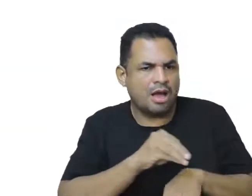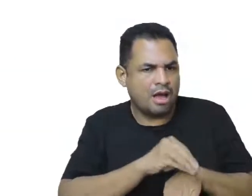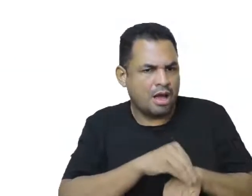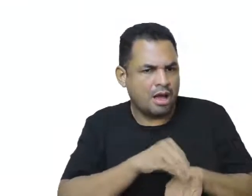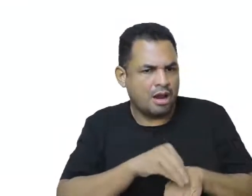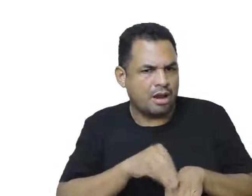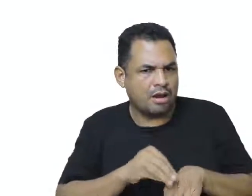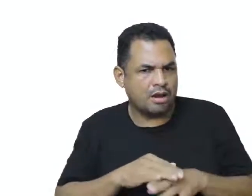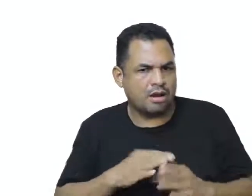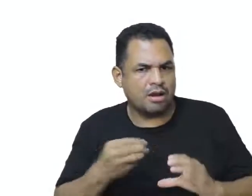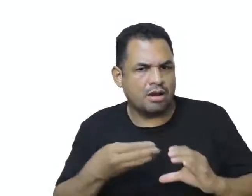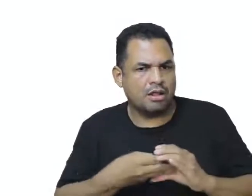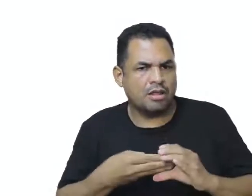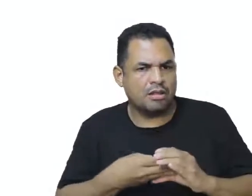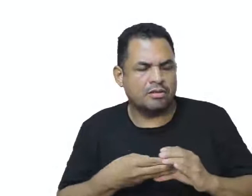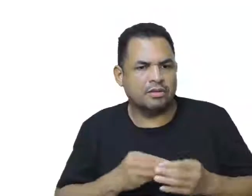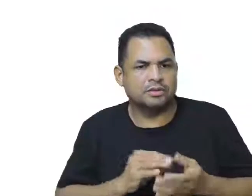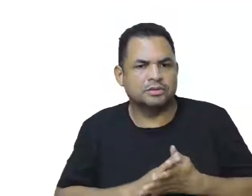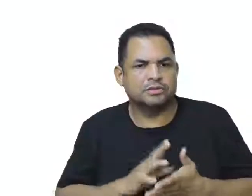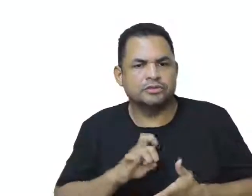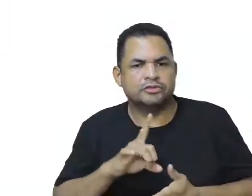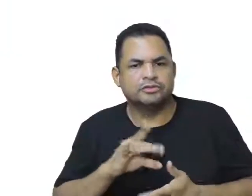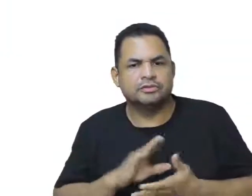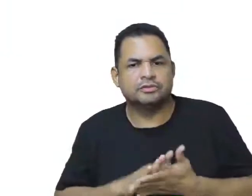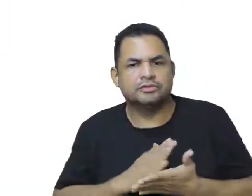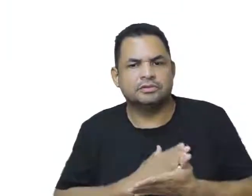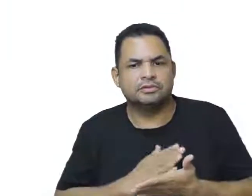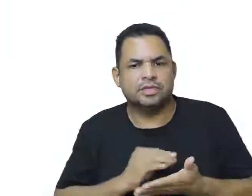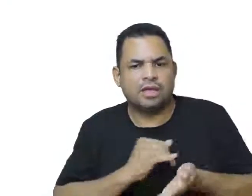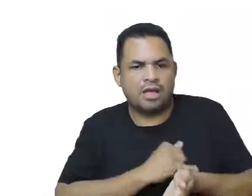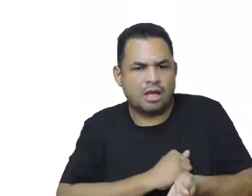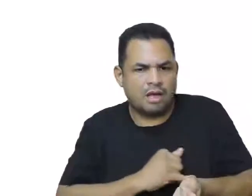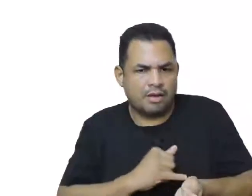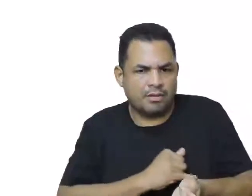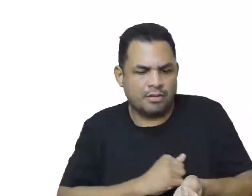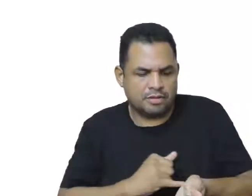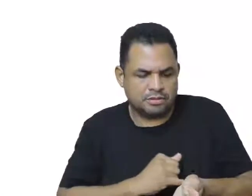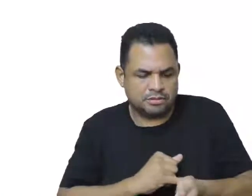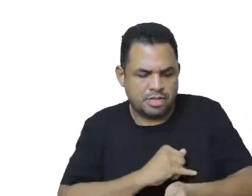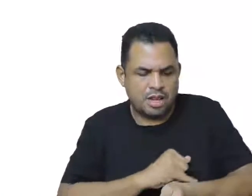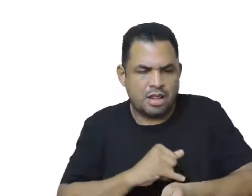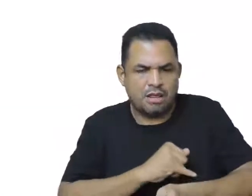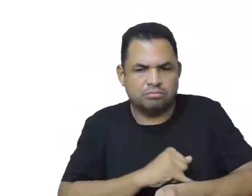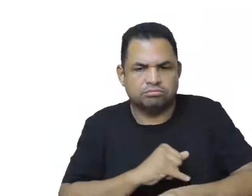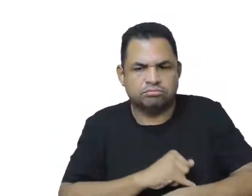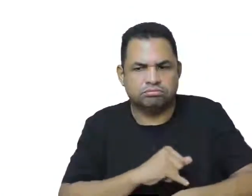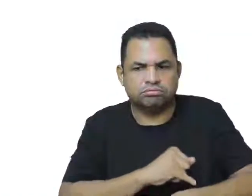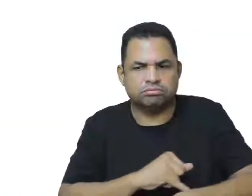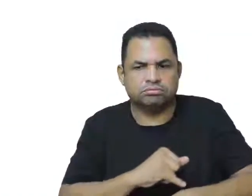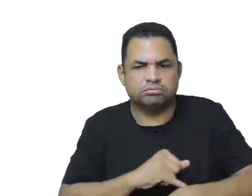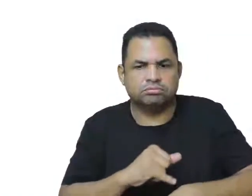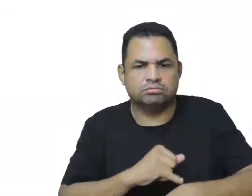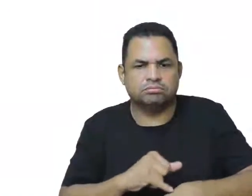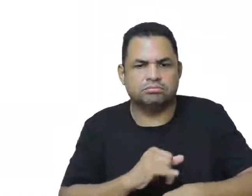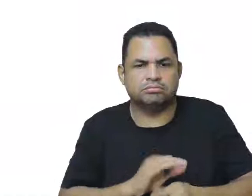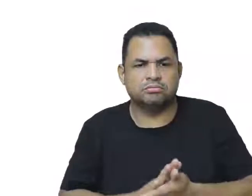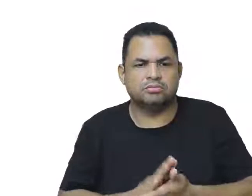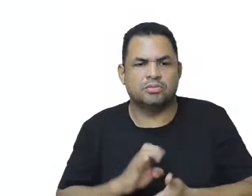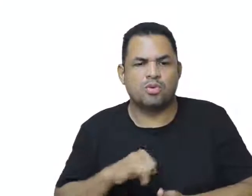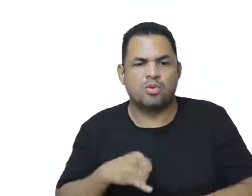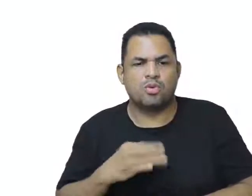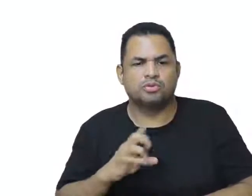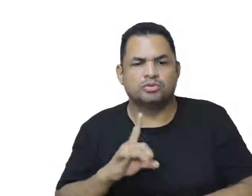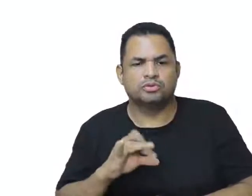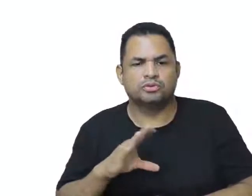se faz por difusão a partir dos capilares existentes em outro tecido. Quem? O